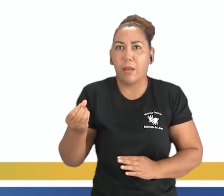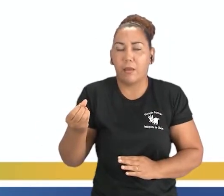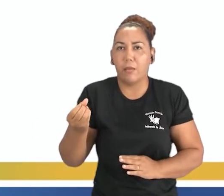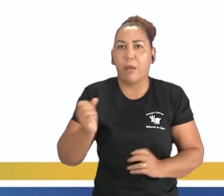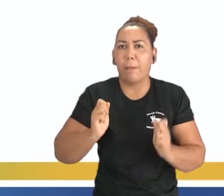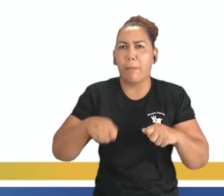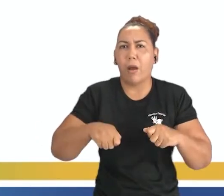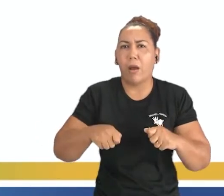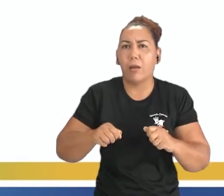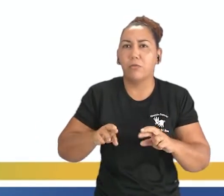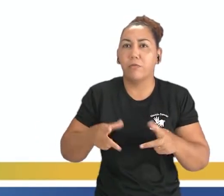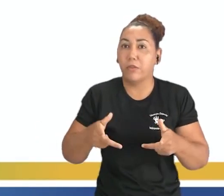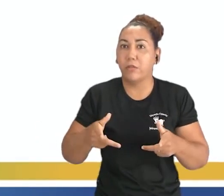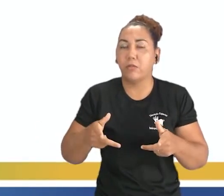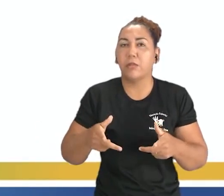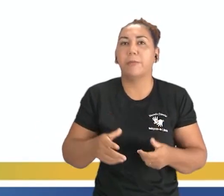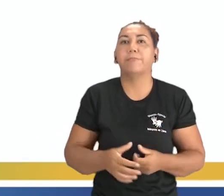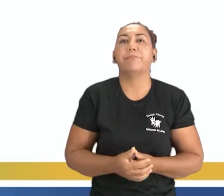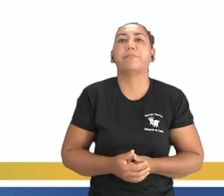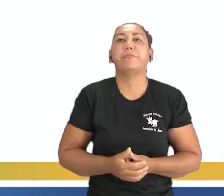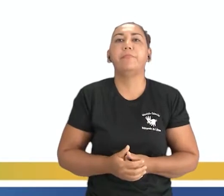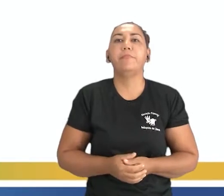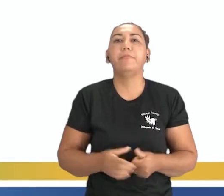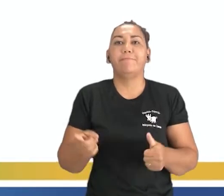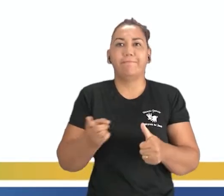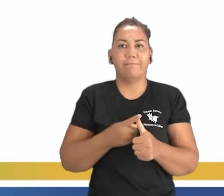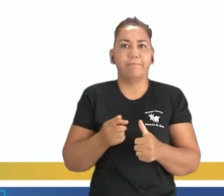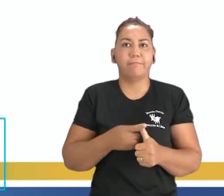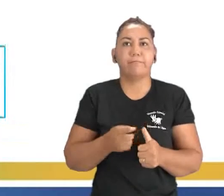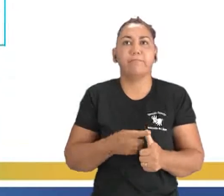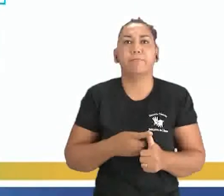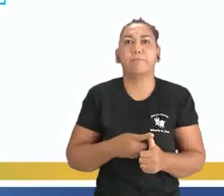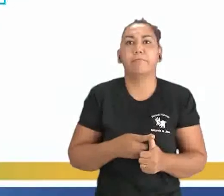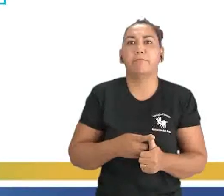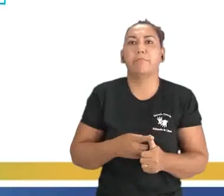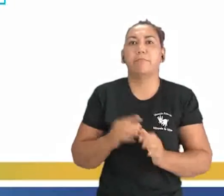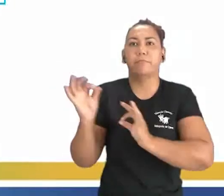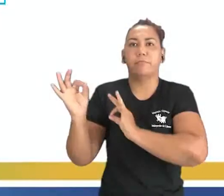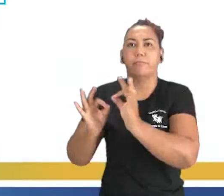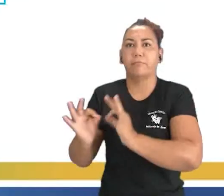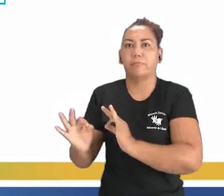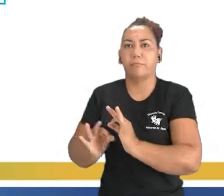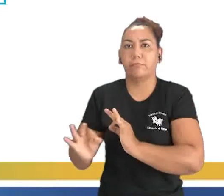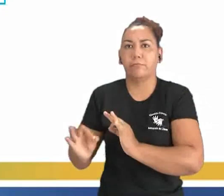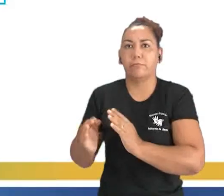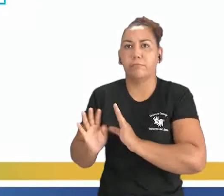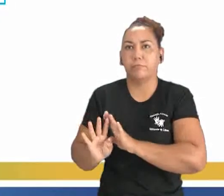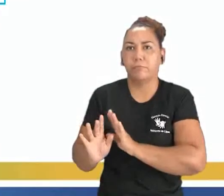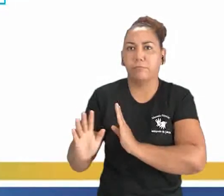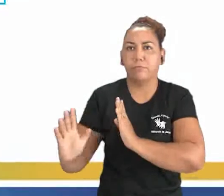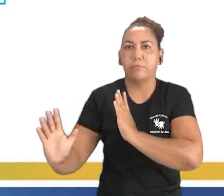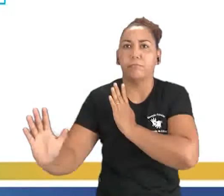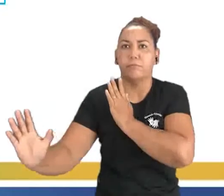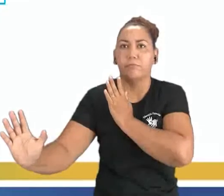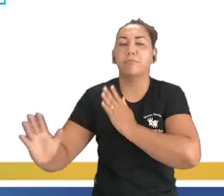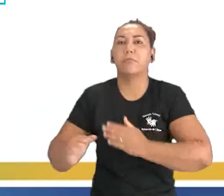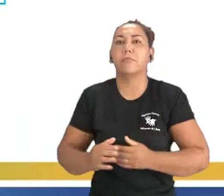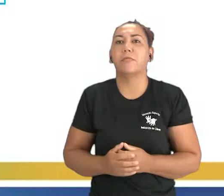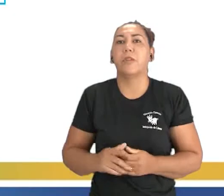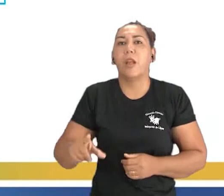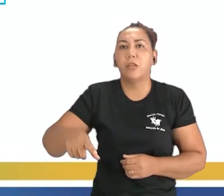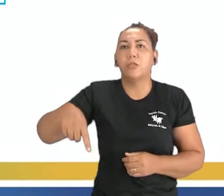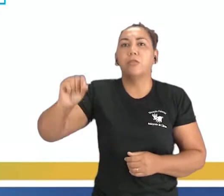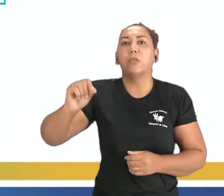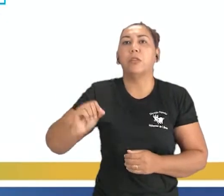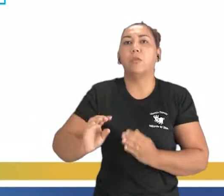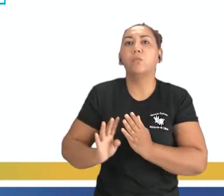primeiro posicionar esses 6 lugares na fila aí. Então, de fato, né, basta a gente escolher sucessivamente